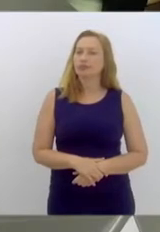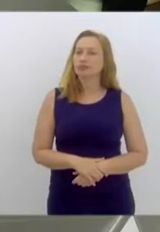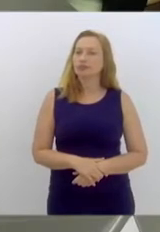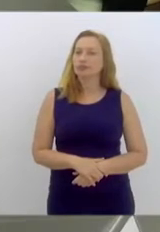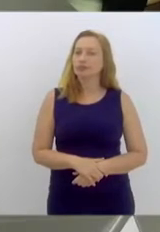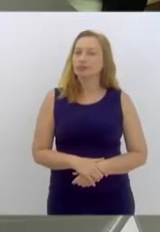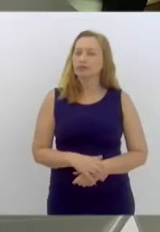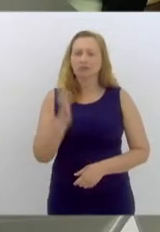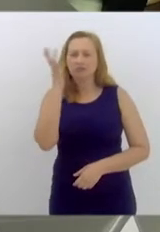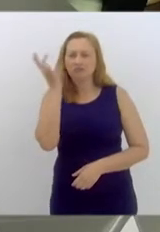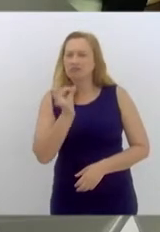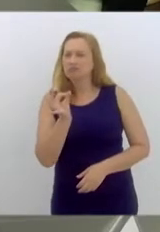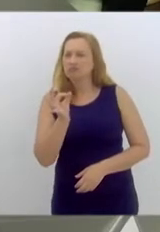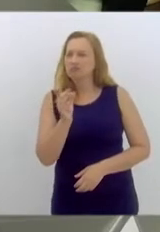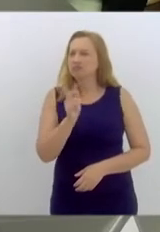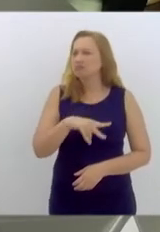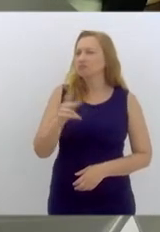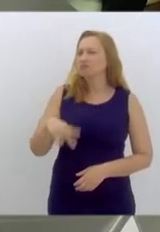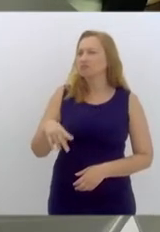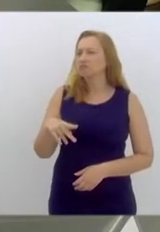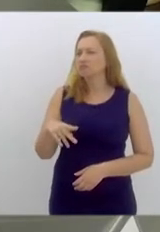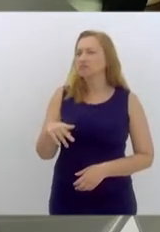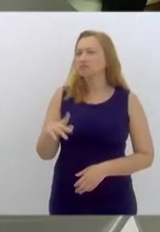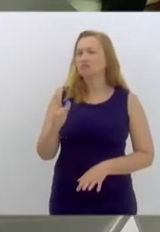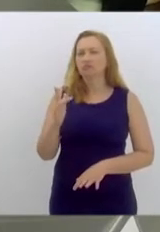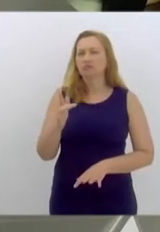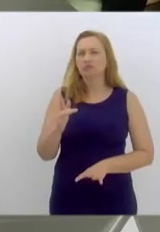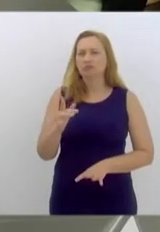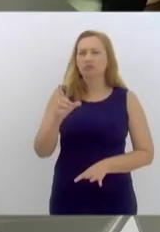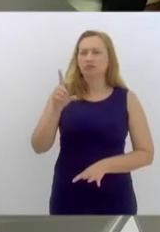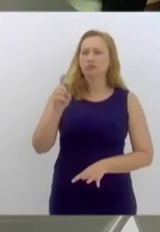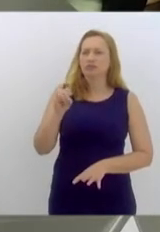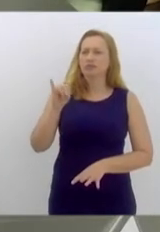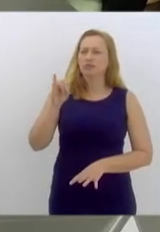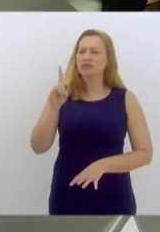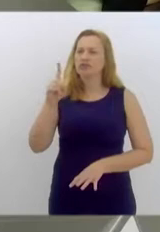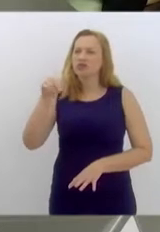não sei se é professora, estou me excedendo aqui, Dilma Lira,